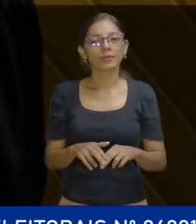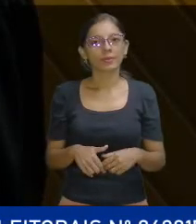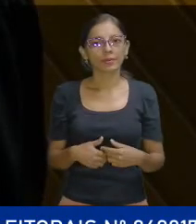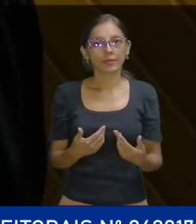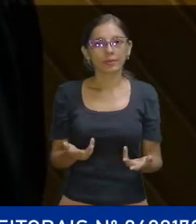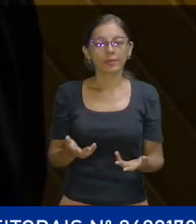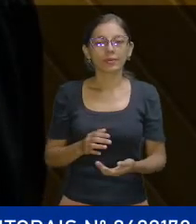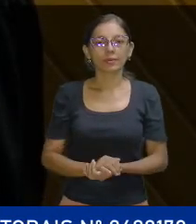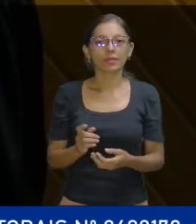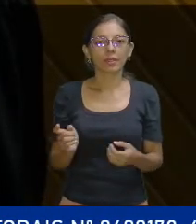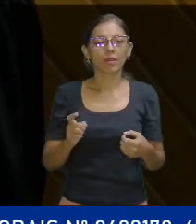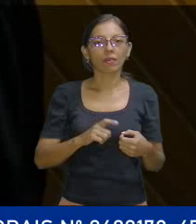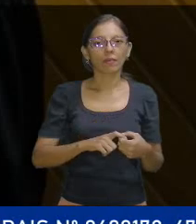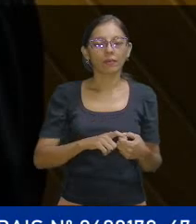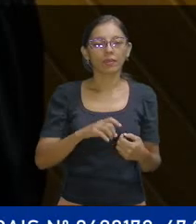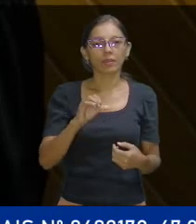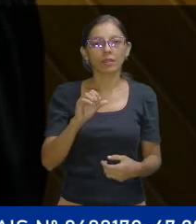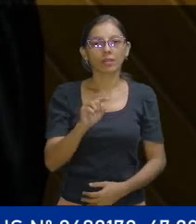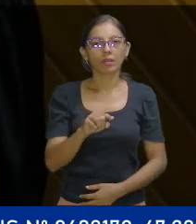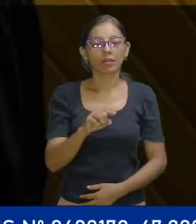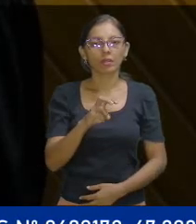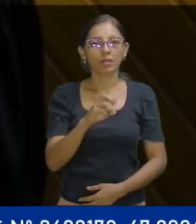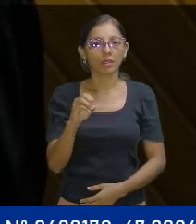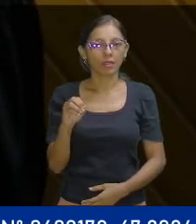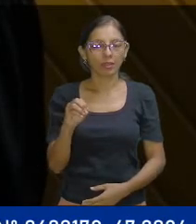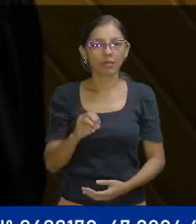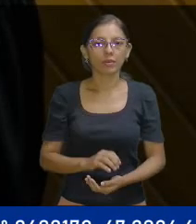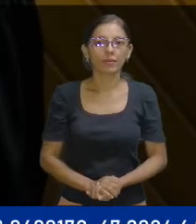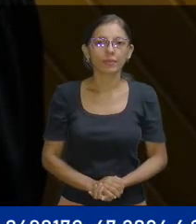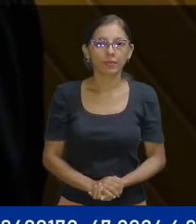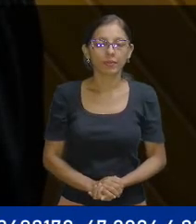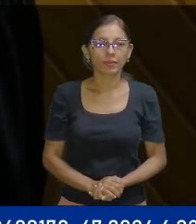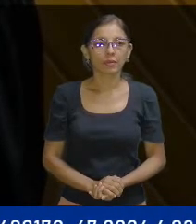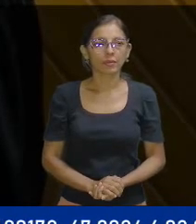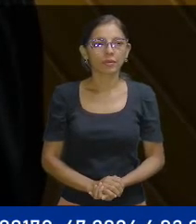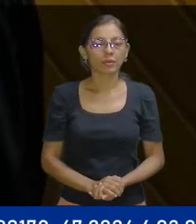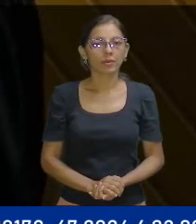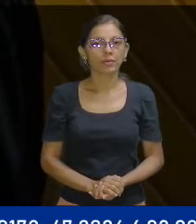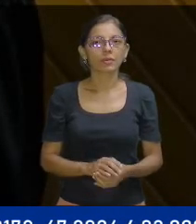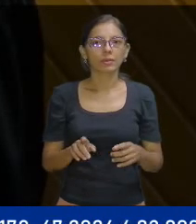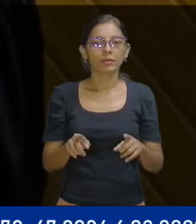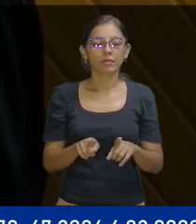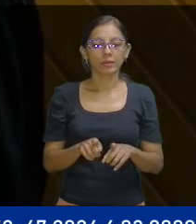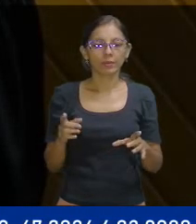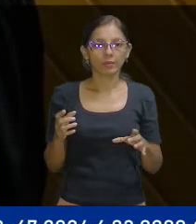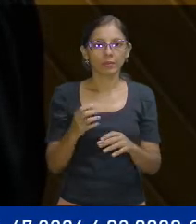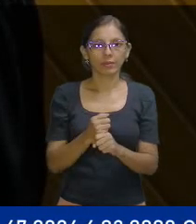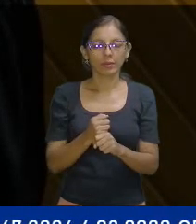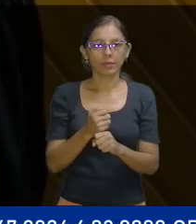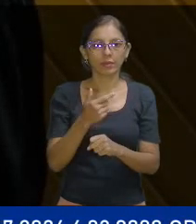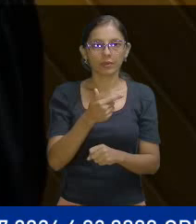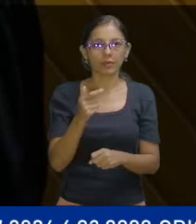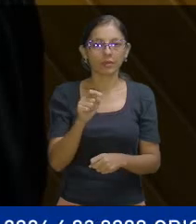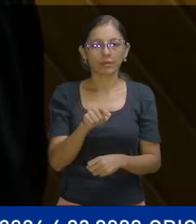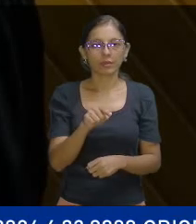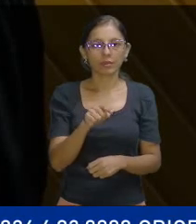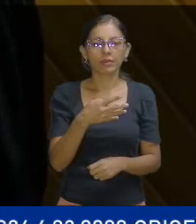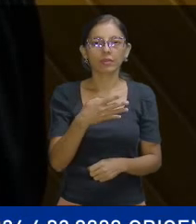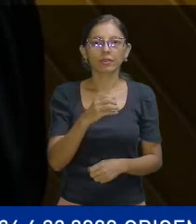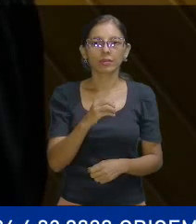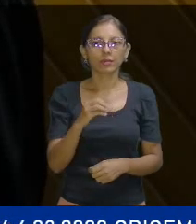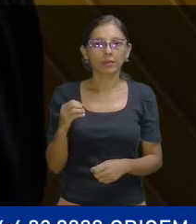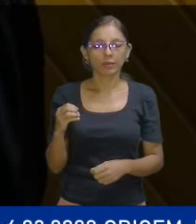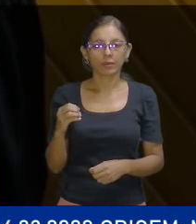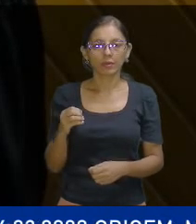quantia de R$ 9.500. A quarta nota, de número 798, no valor de R$ 22.400, refere-se